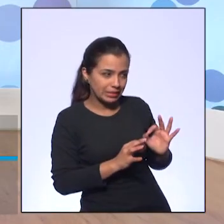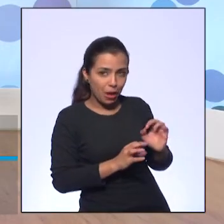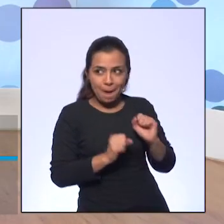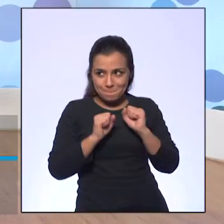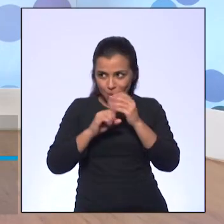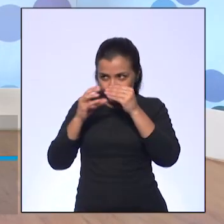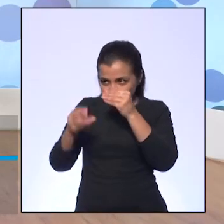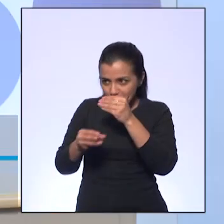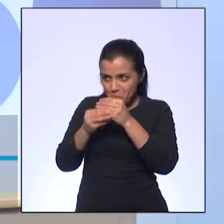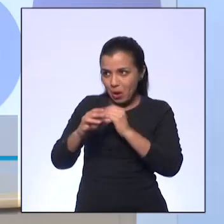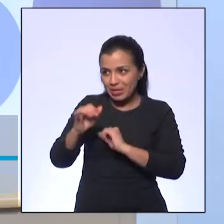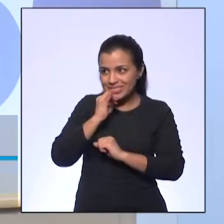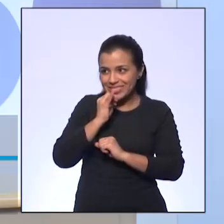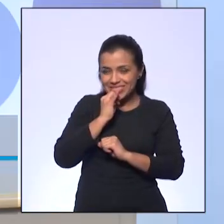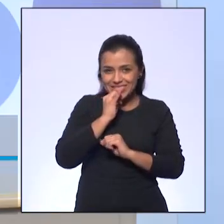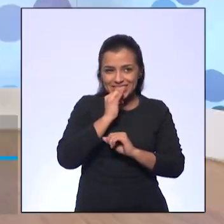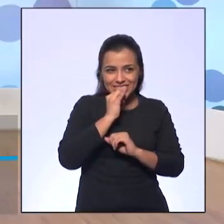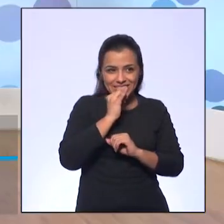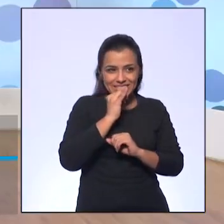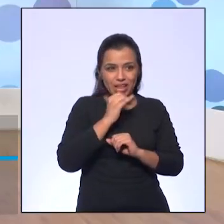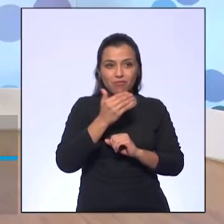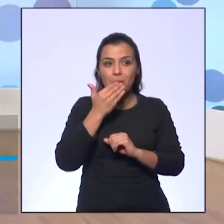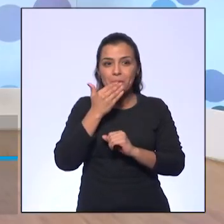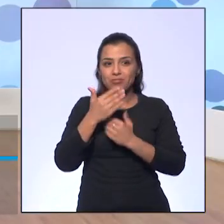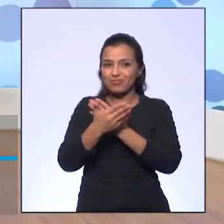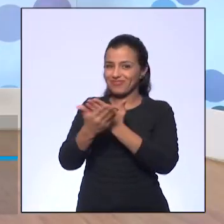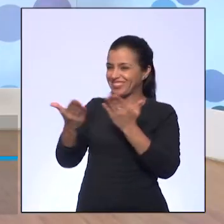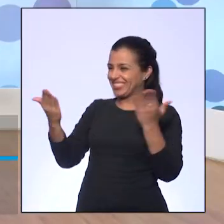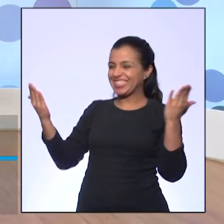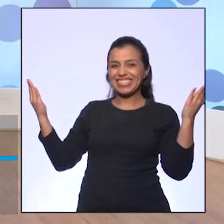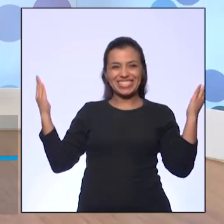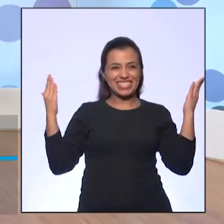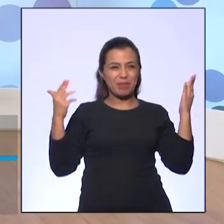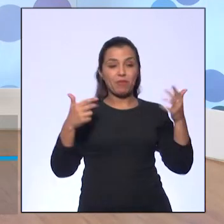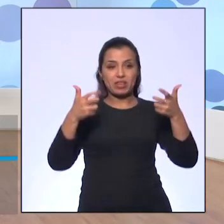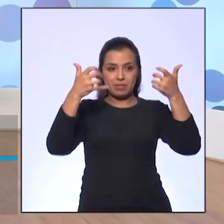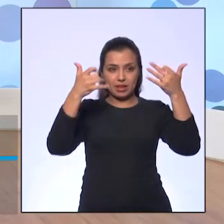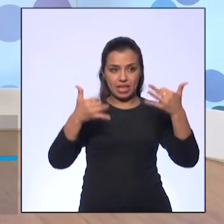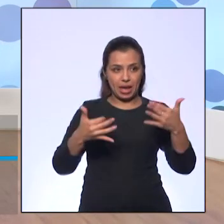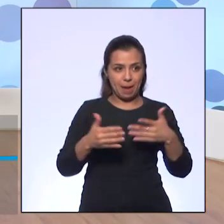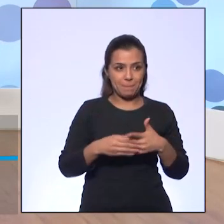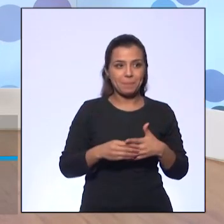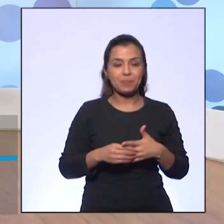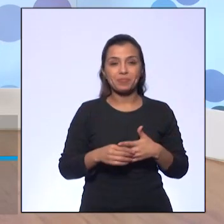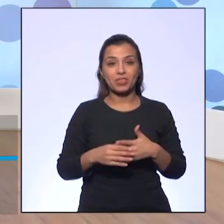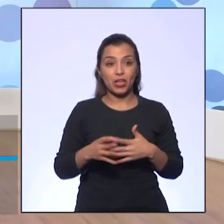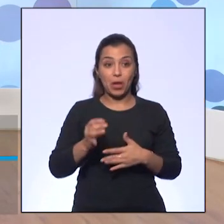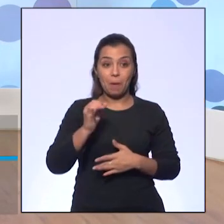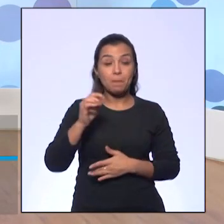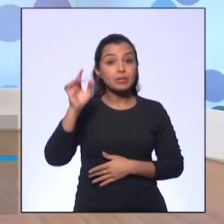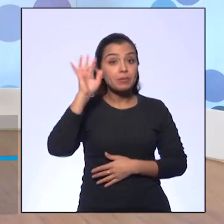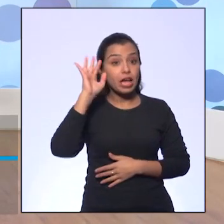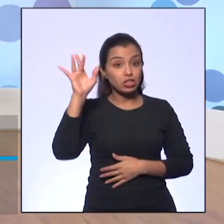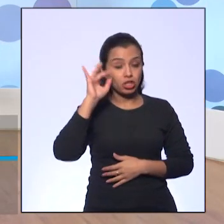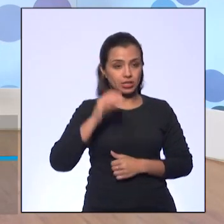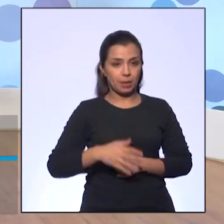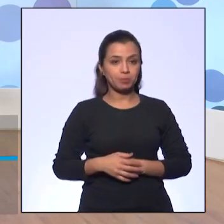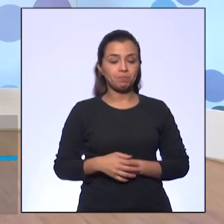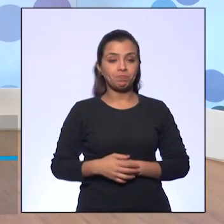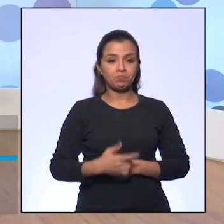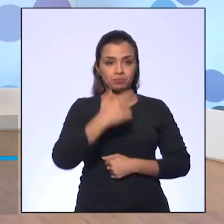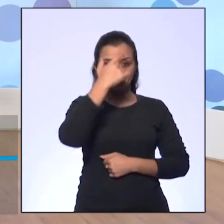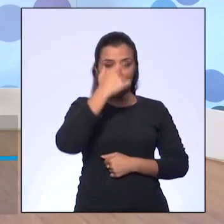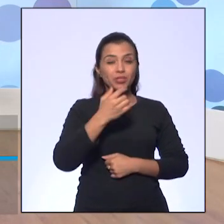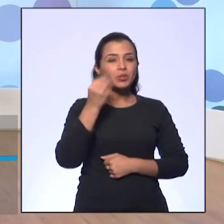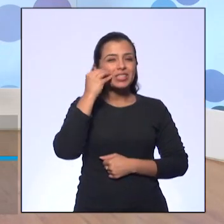mais um exemplo? Claro, por favor, eu vou pedir para professora. filmar tudo aqui, porque eu vou usar o cenário para explicar. Então, estamos por aqui, vamos lá. Suponhamos que eu estou